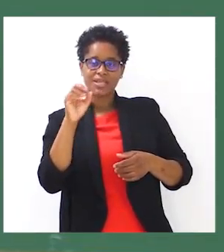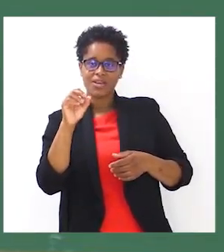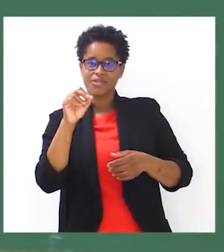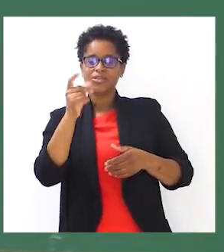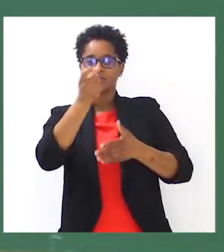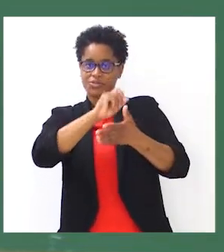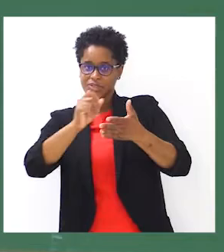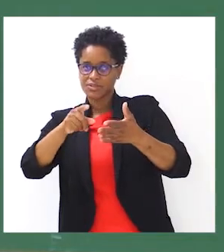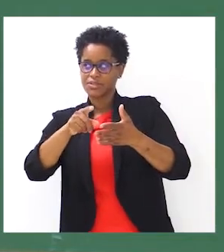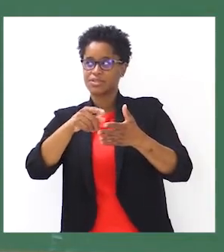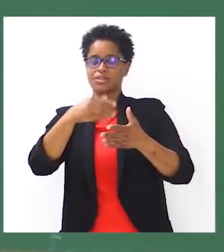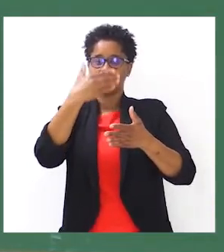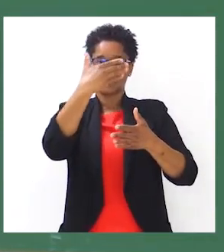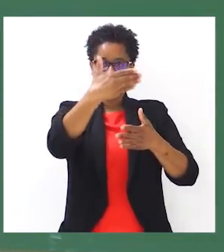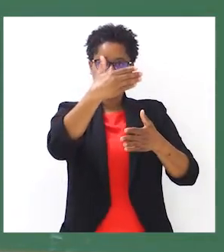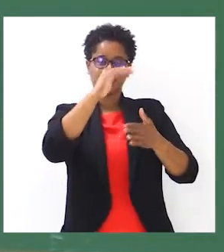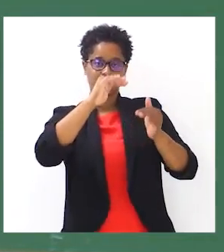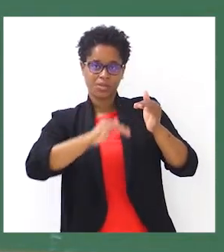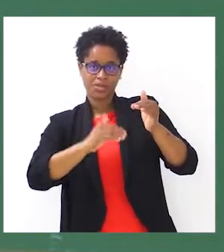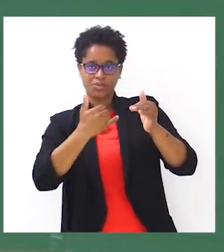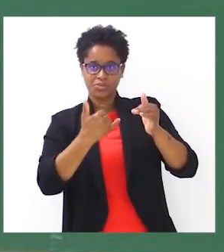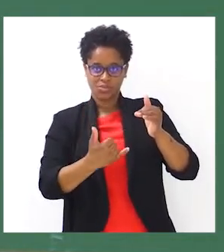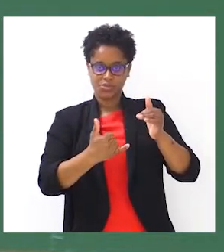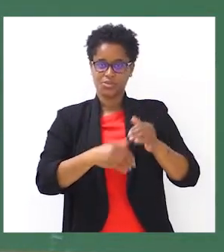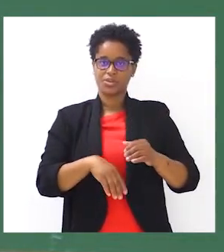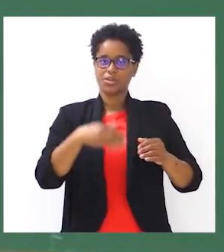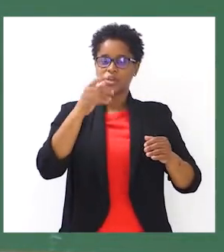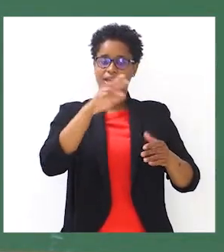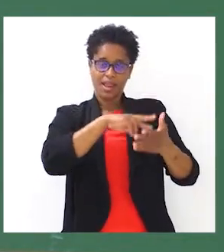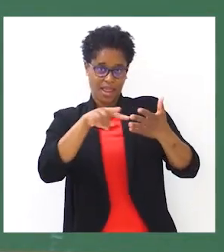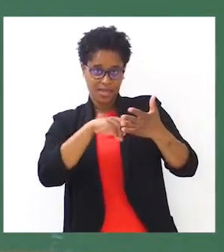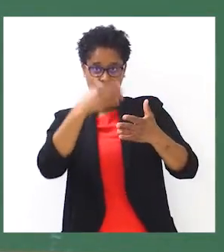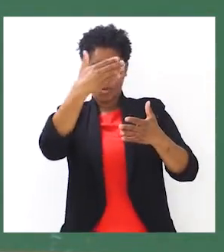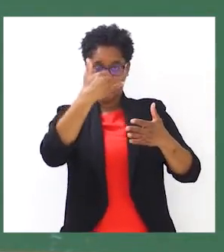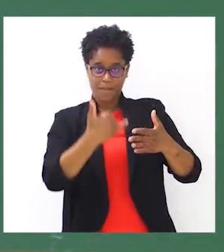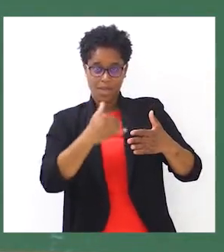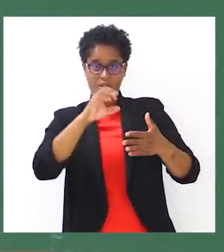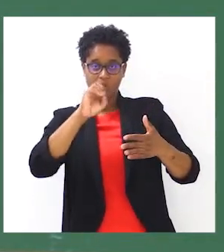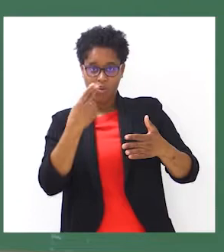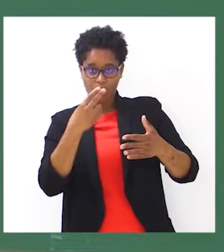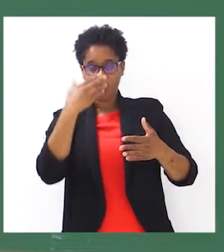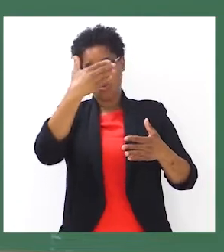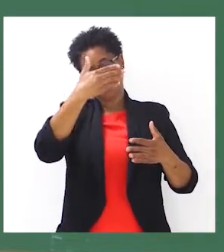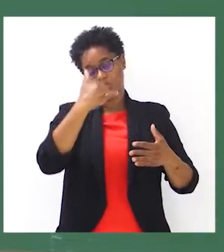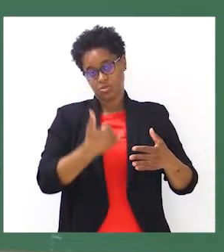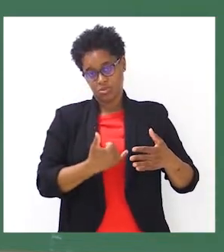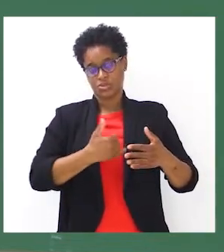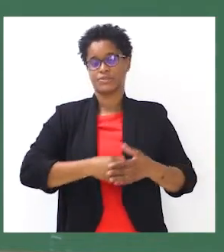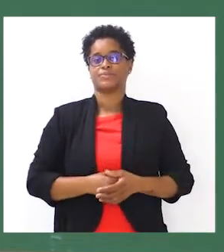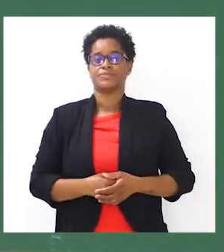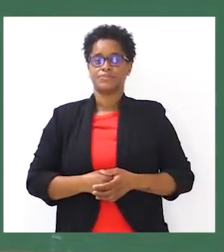é representado assim. Estão a ver? Lê-se 1/2 ou então 1/2.